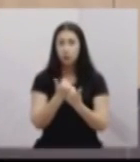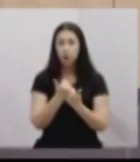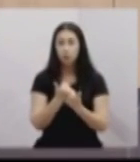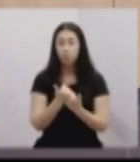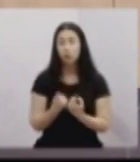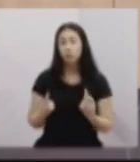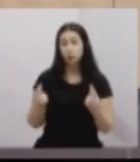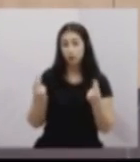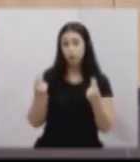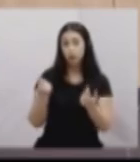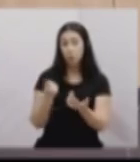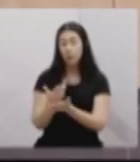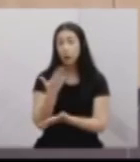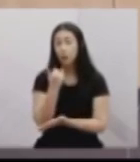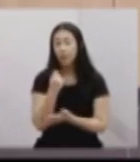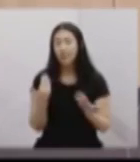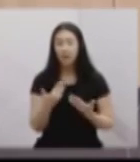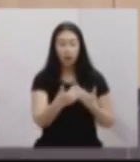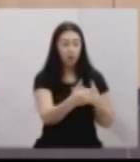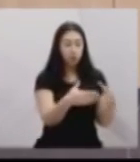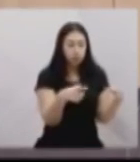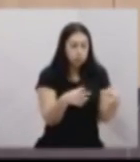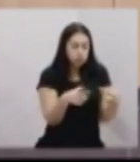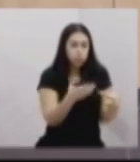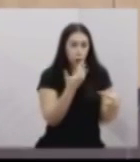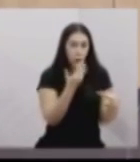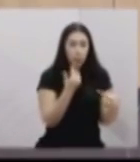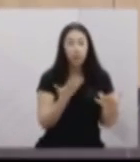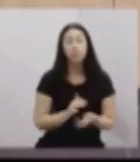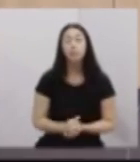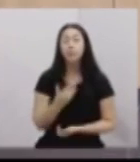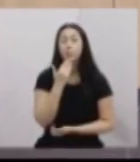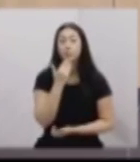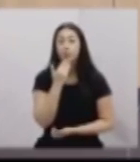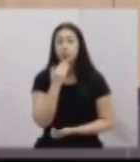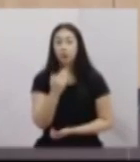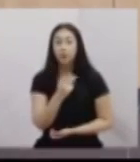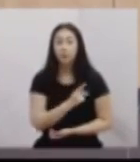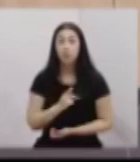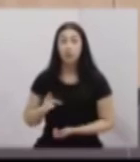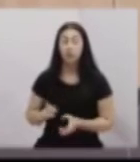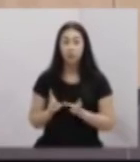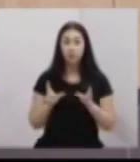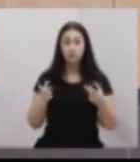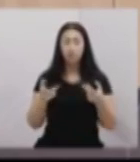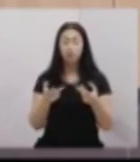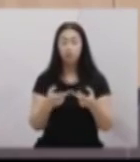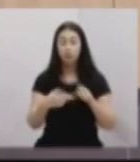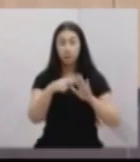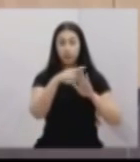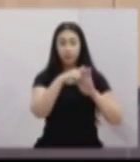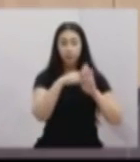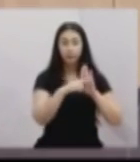Vale Marmitex. Requeremos ao excelentíssimo senhor presidente desta casa, ouvido e aprovado pelo